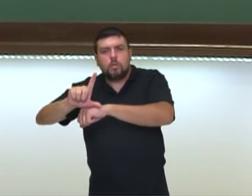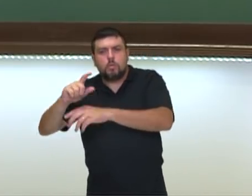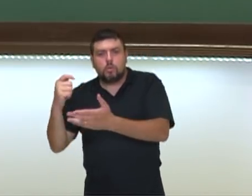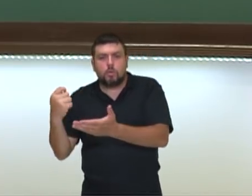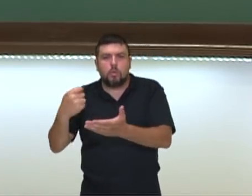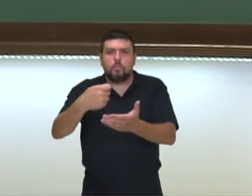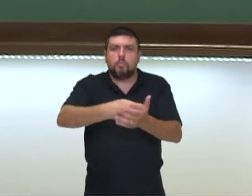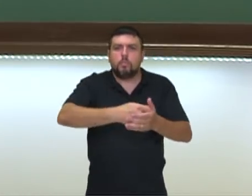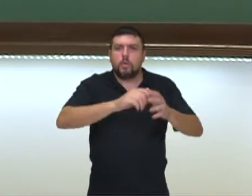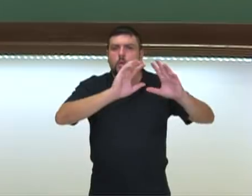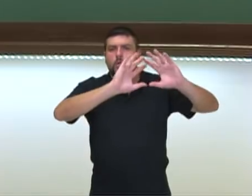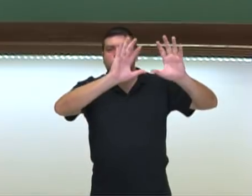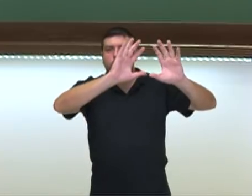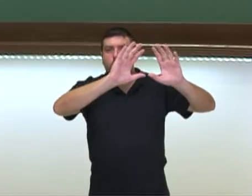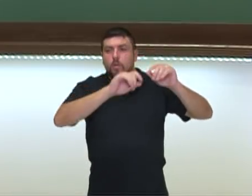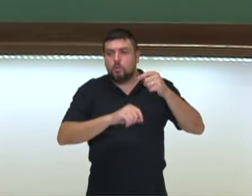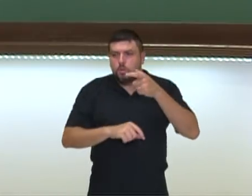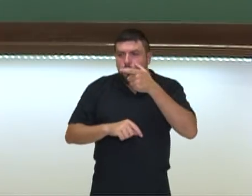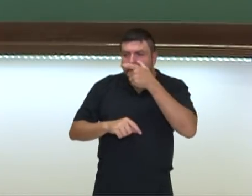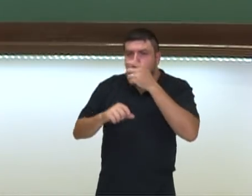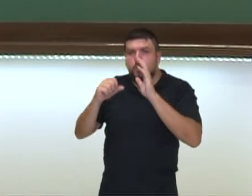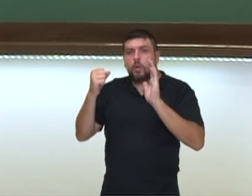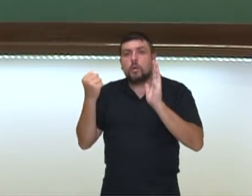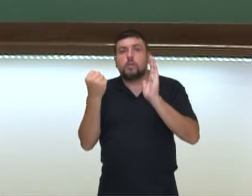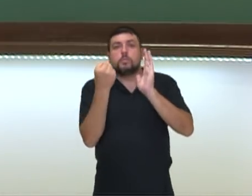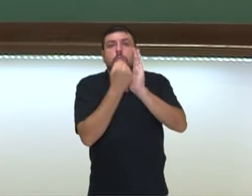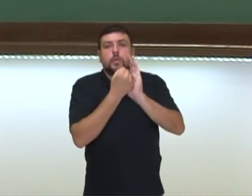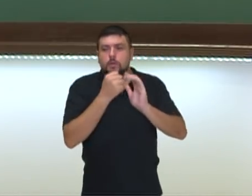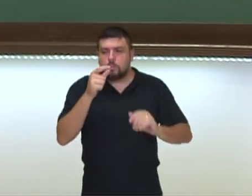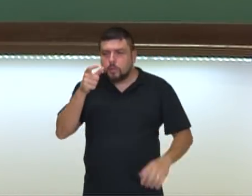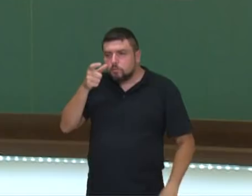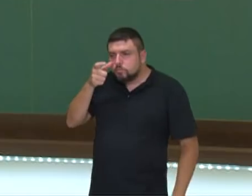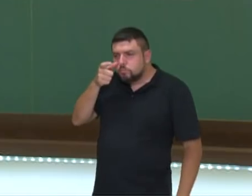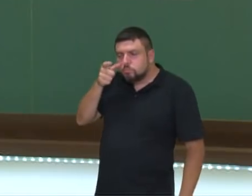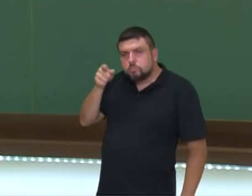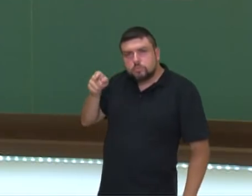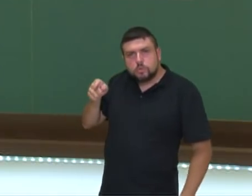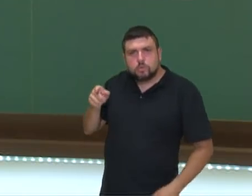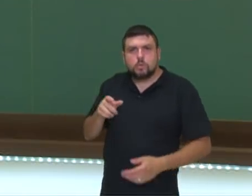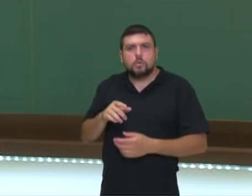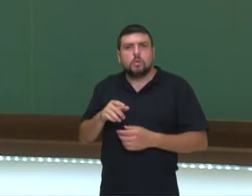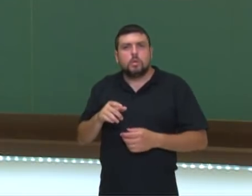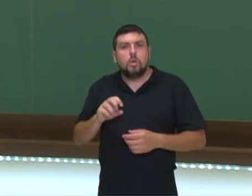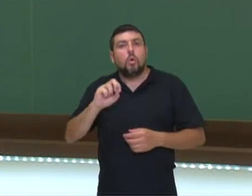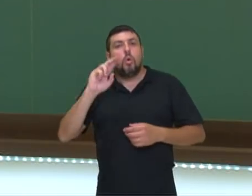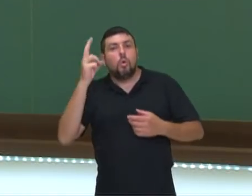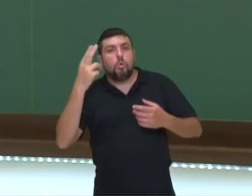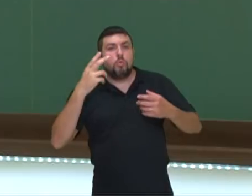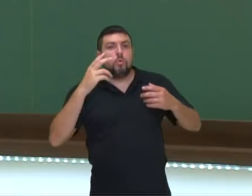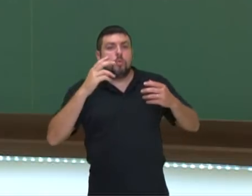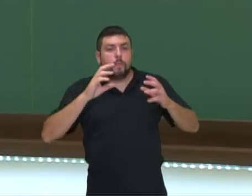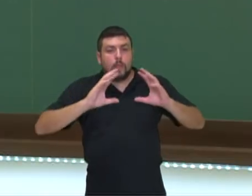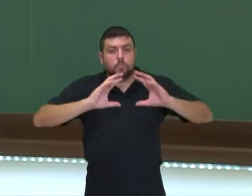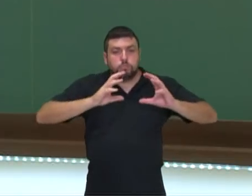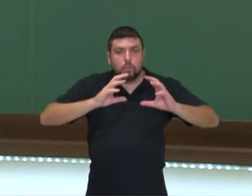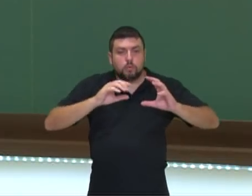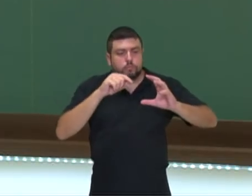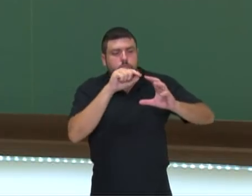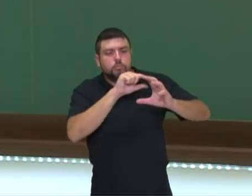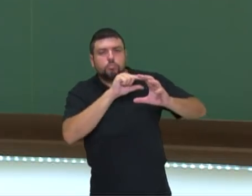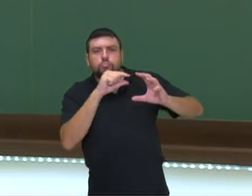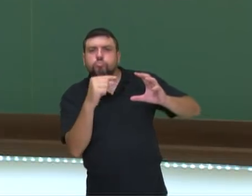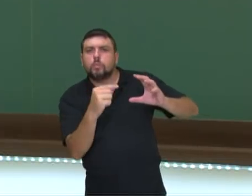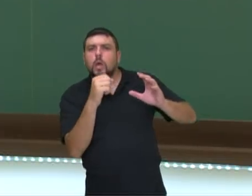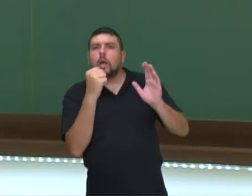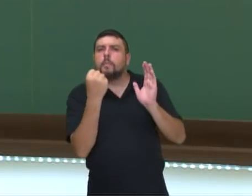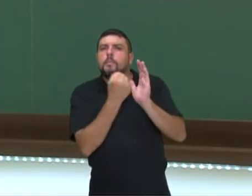está vendo aquela marca sendo estampada naquela partida, naquele esporte, naquela camisa, naquela bola, ou quando a gente vê ali